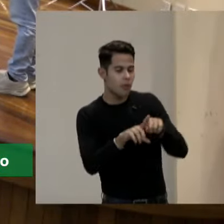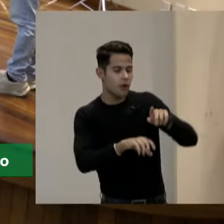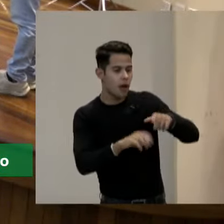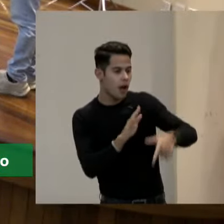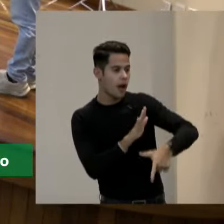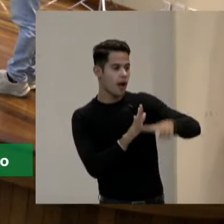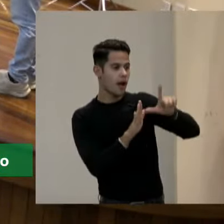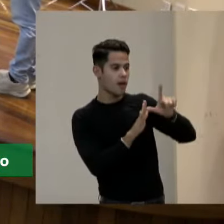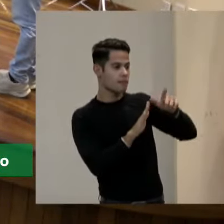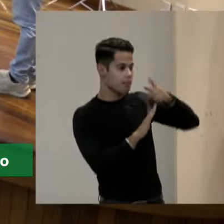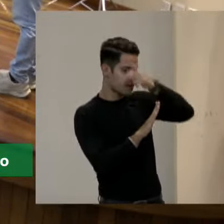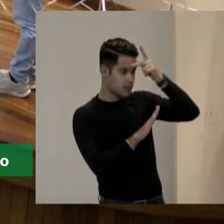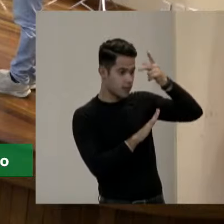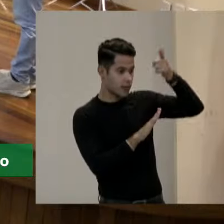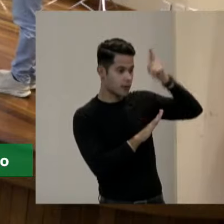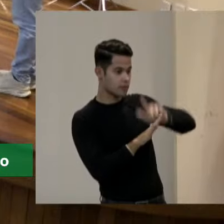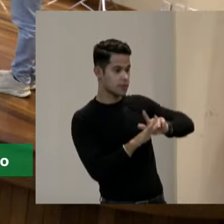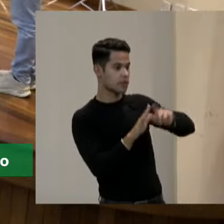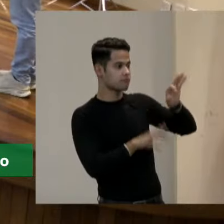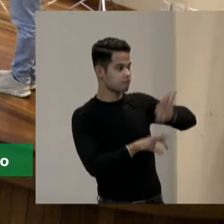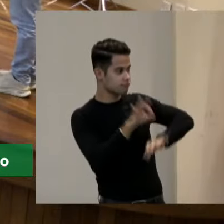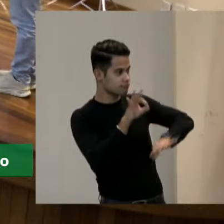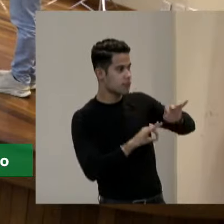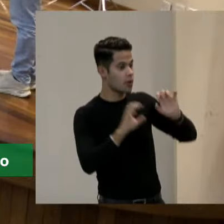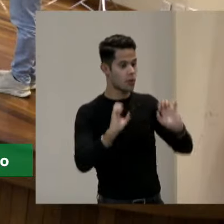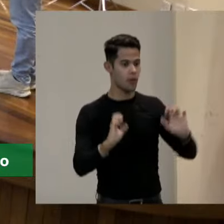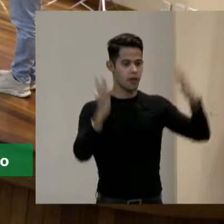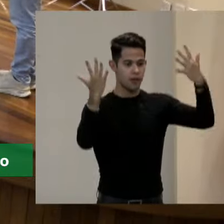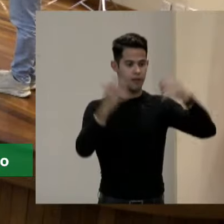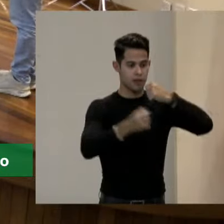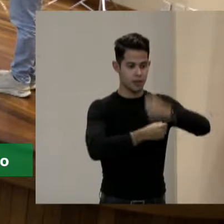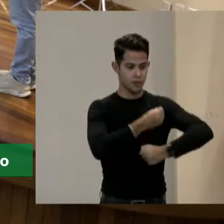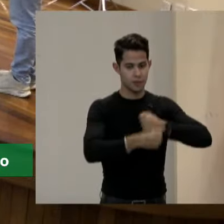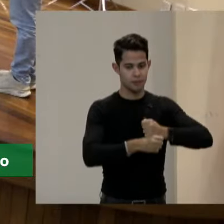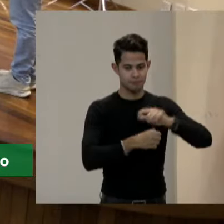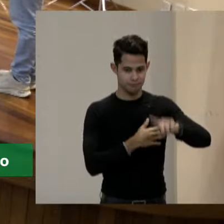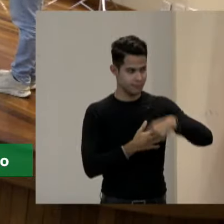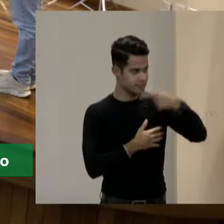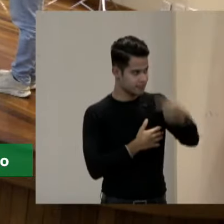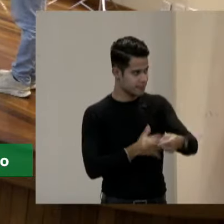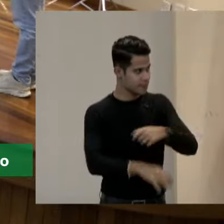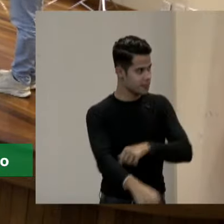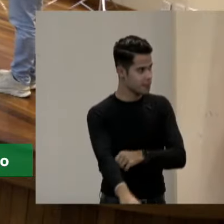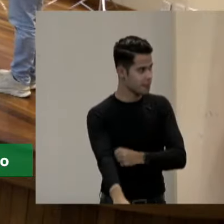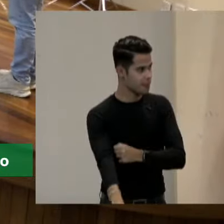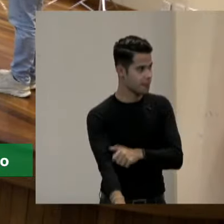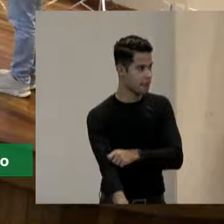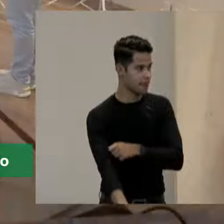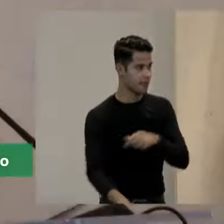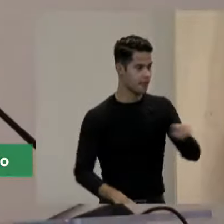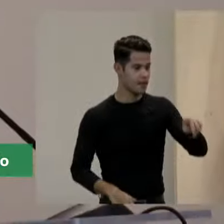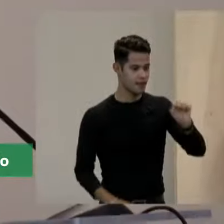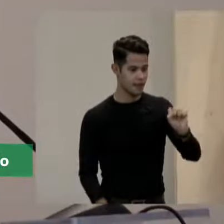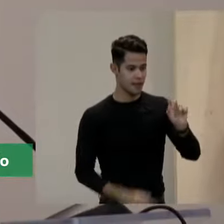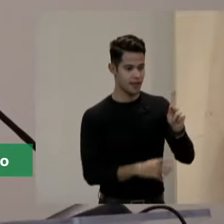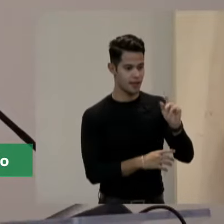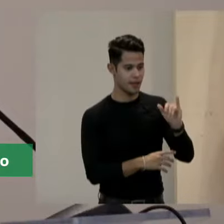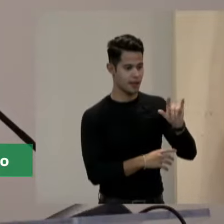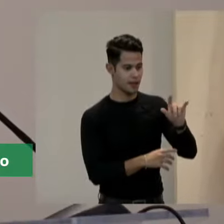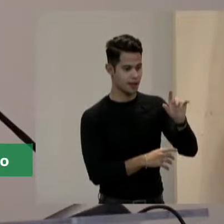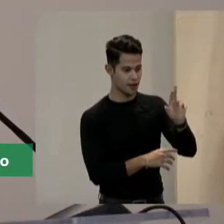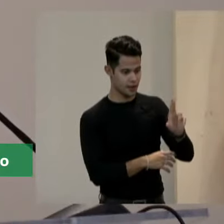para que as pessoas se preparem sobre o evento do ano que vem. Né? Já está a Shirley acenando